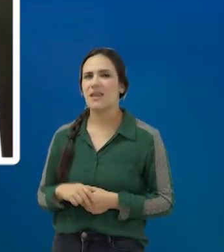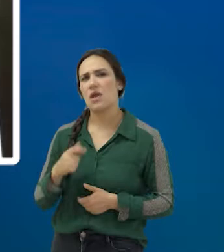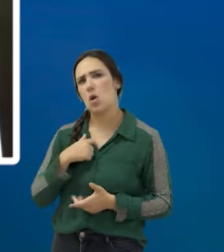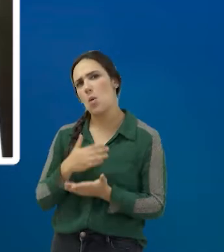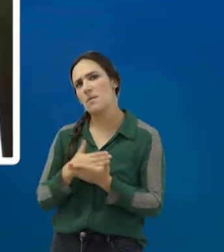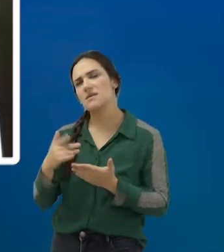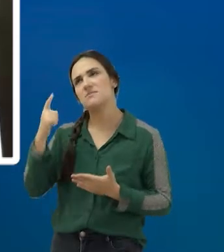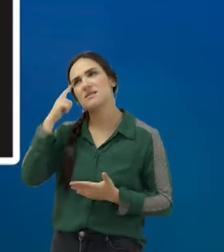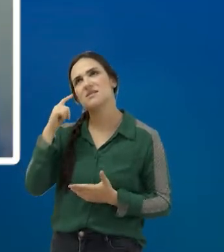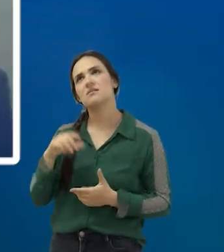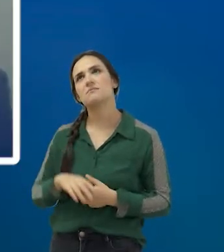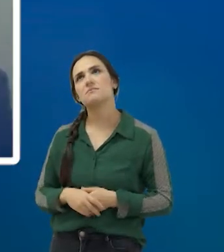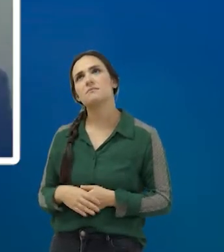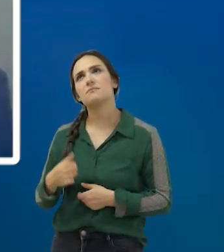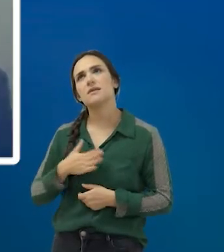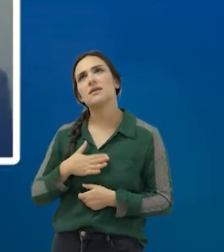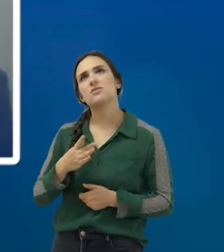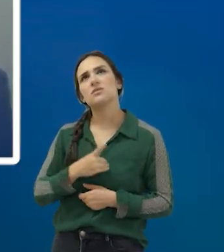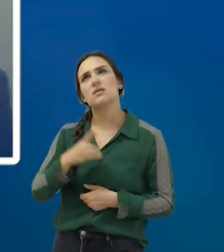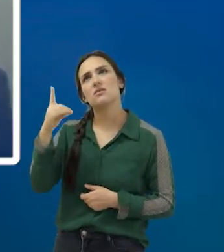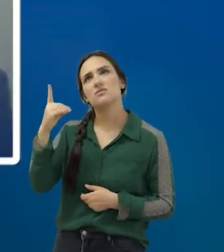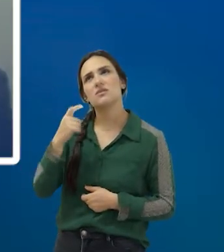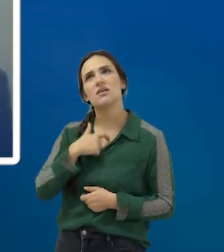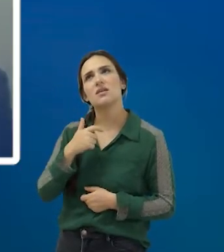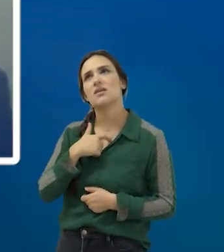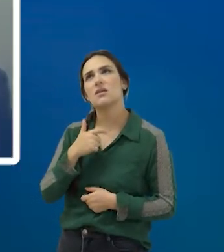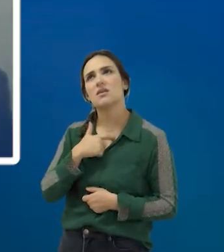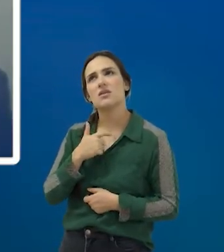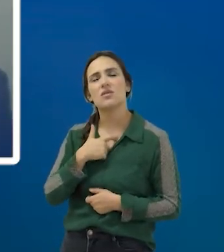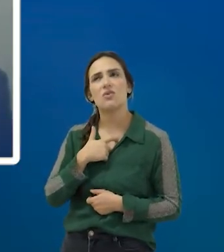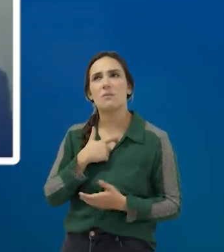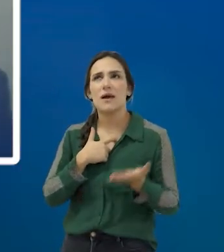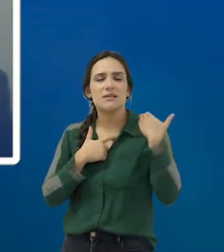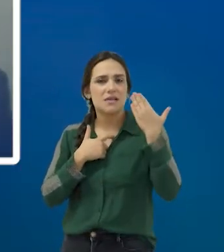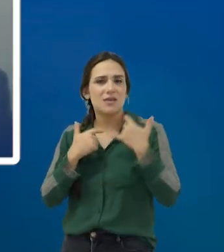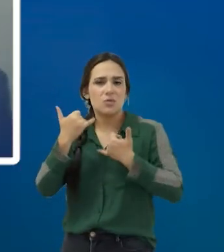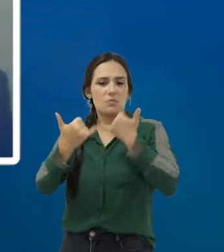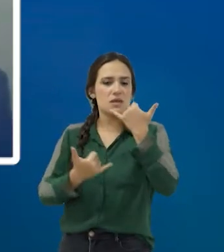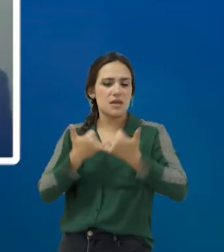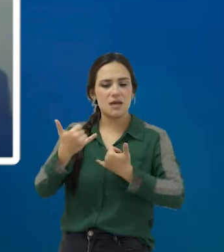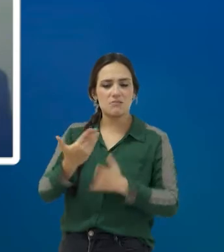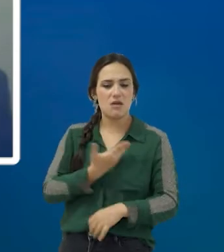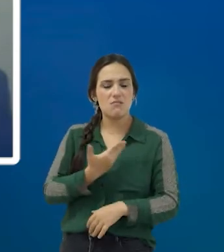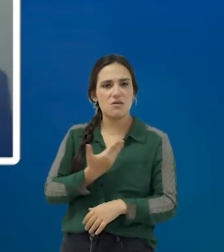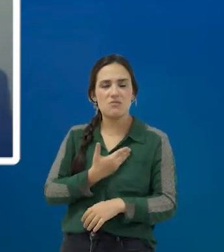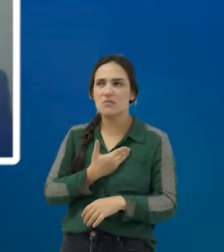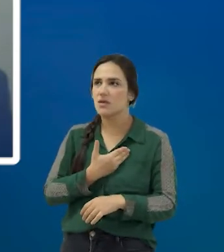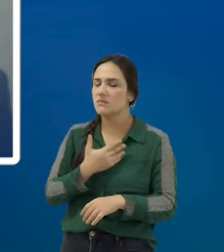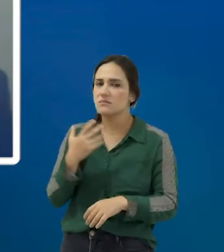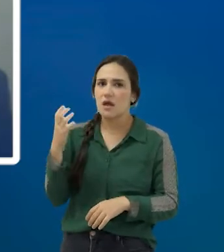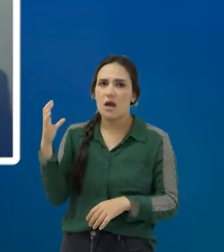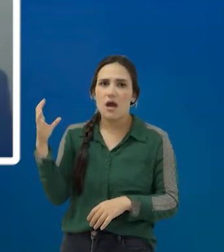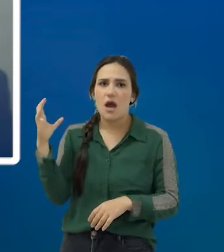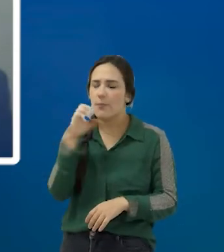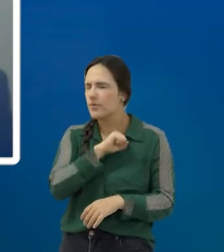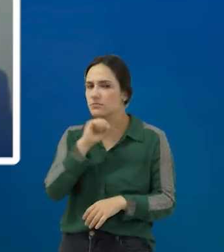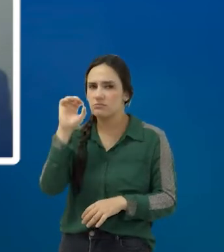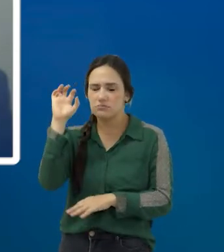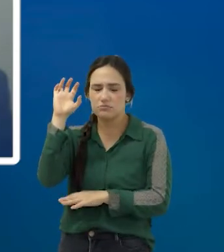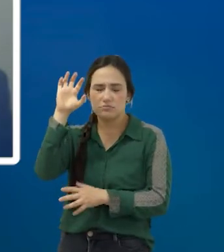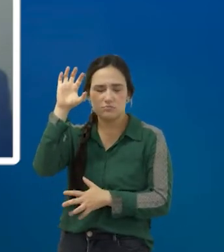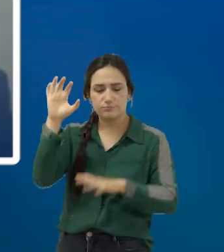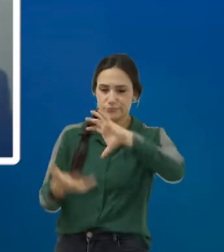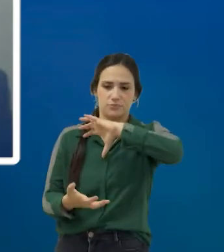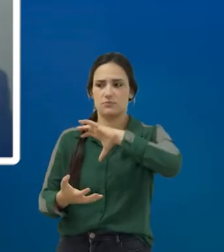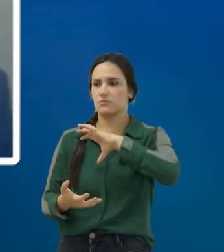fica pensando assim: olha, eu estava aqui ontem, brincando com os meus amigos, vendo minha família, e de repente, de uma hora para outra, eu